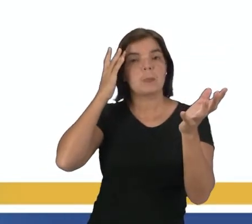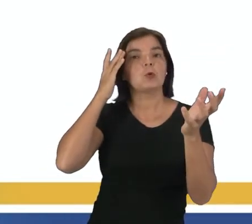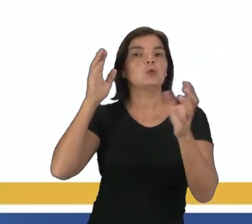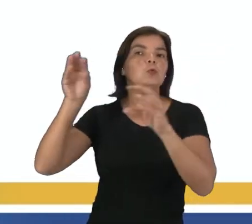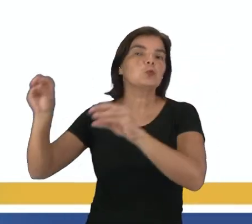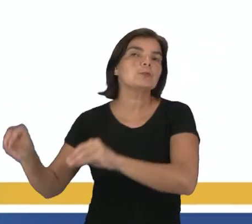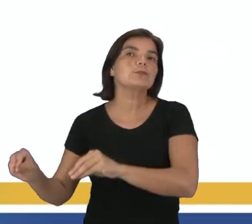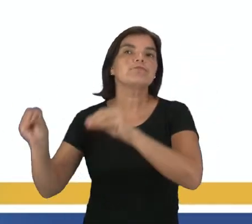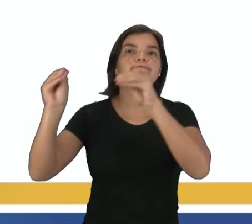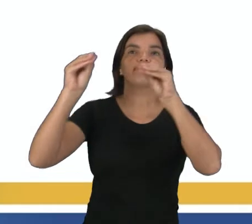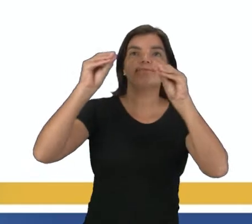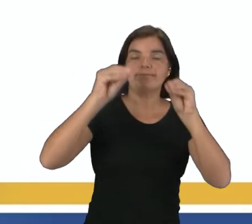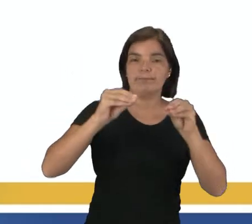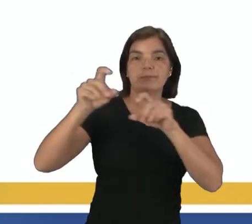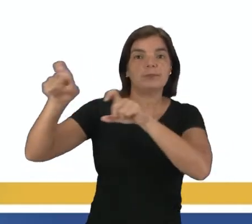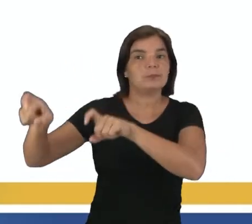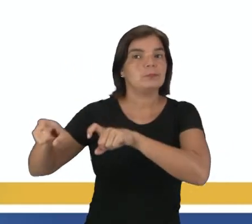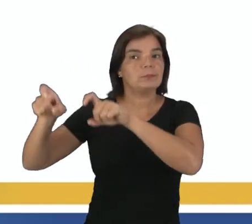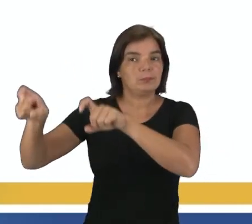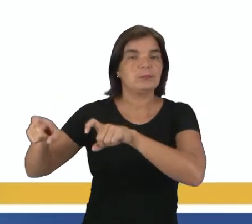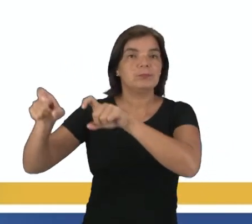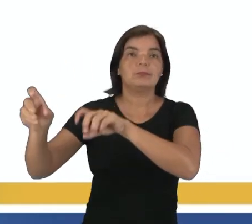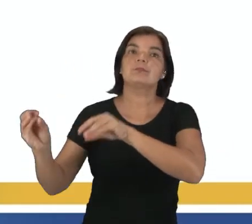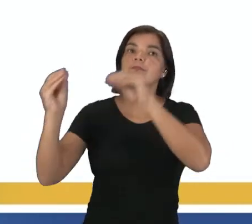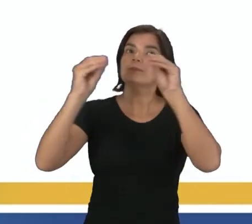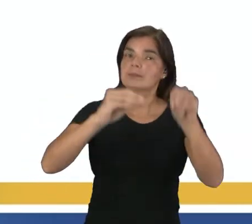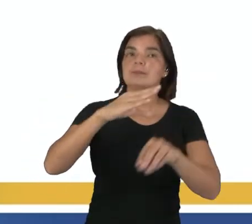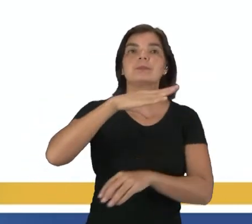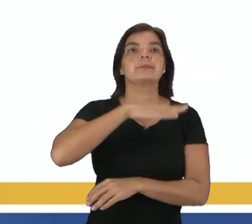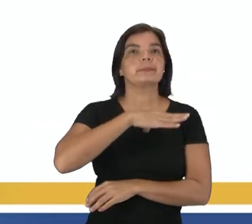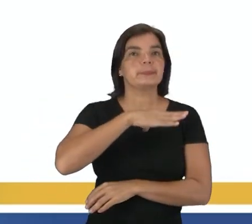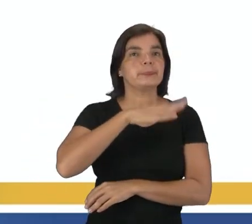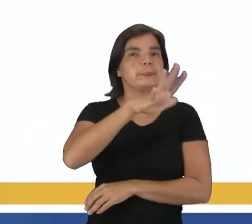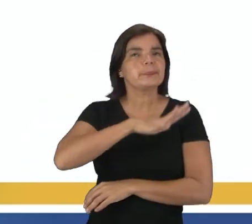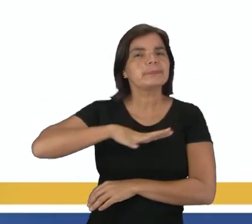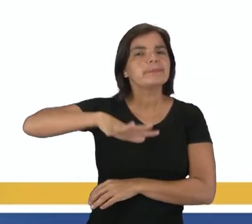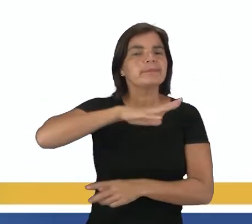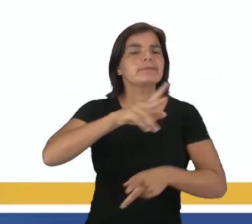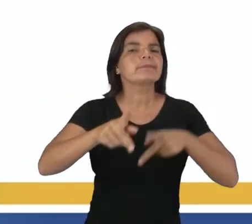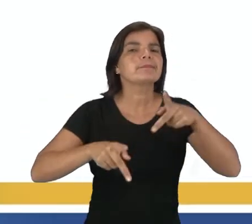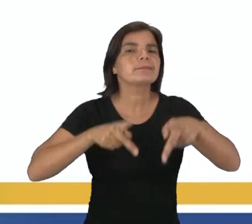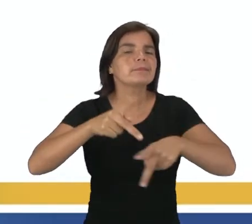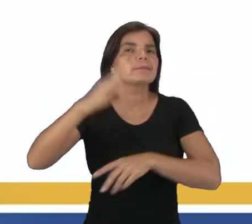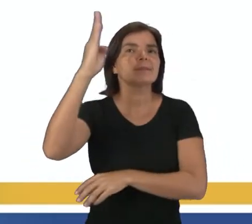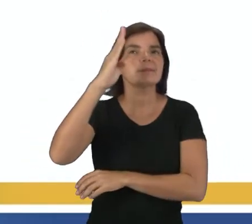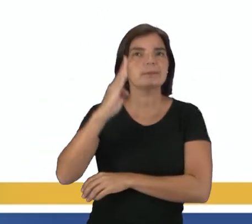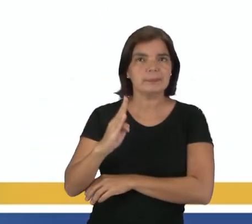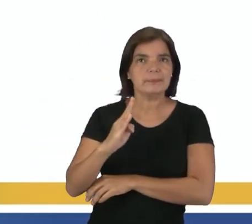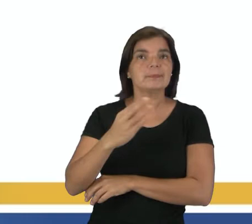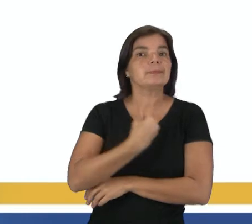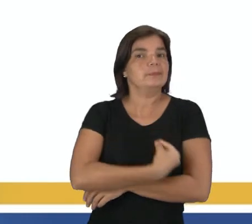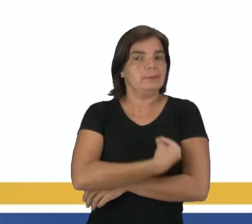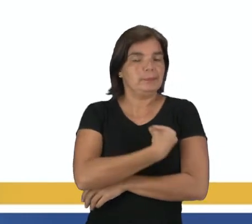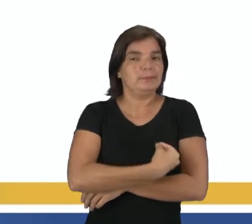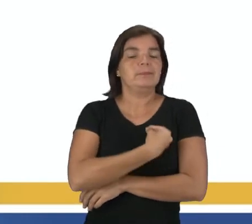pessoas migrou da zona rural para a zona urbana e isso fez com que a maioria da população brasileira